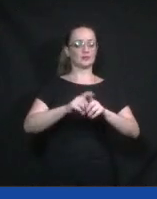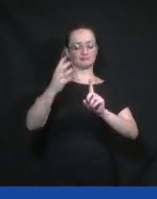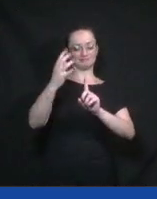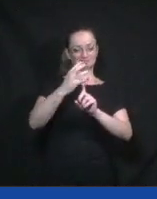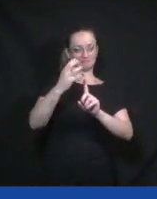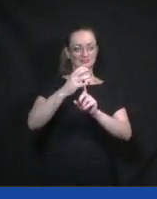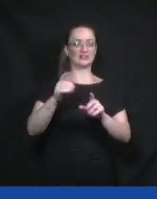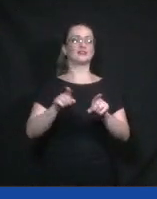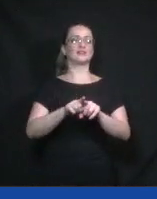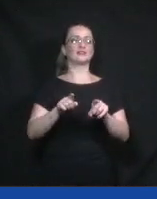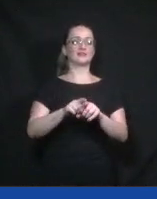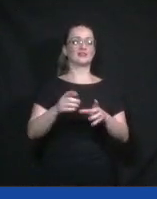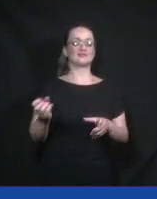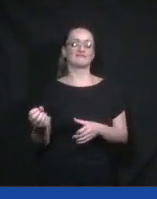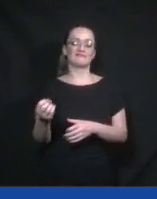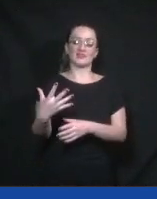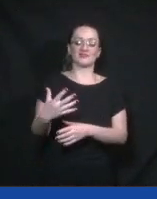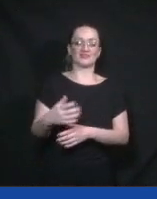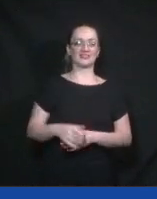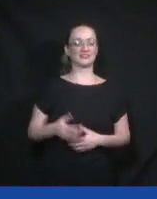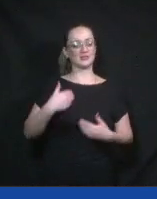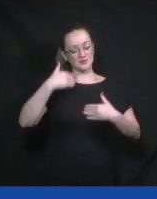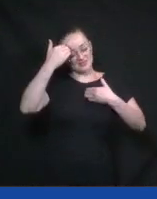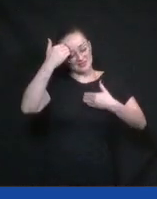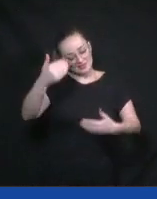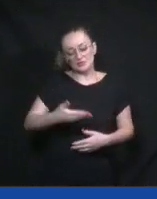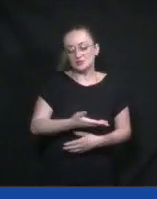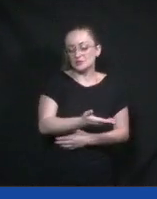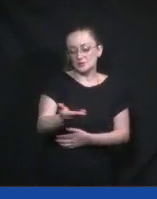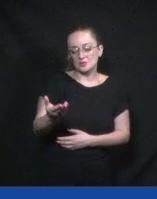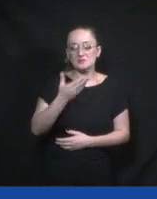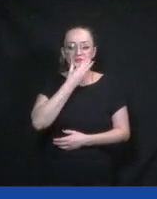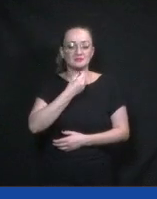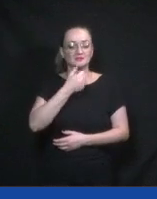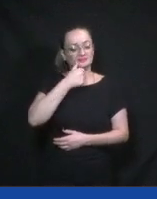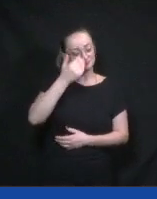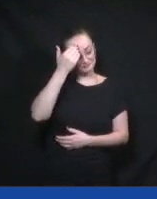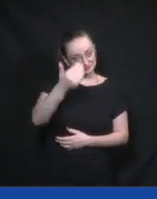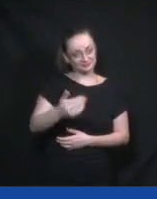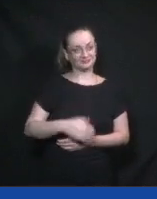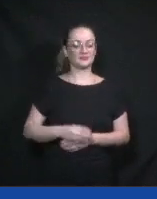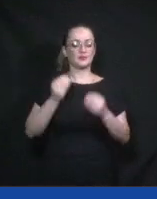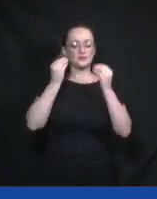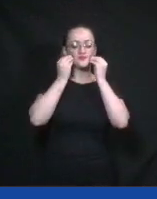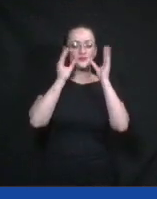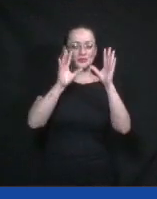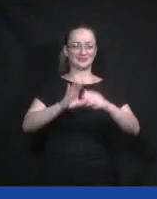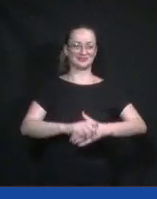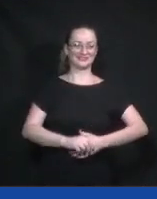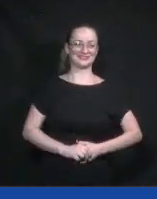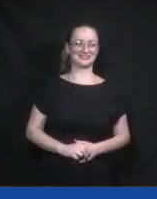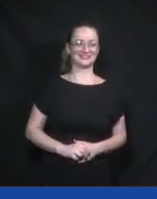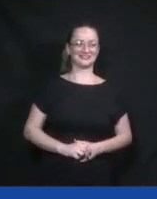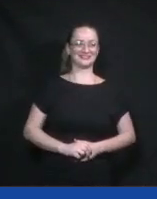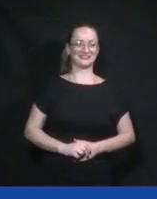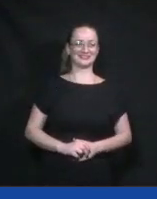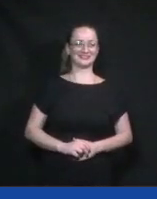espelho e toma cliente aqui na loja eu agradeço a todas EA todos vocês e beijo um beijo grande